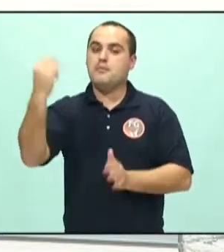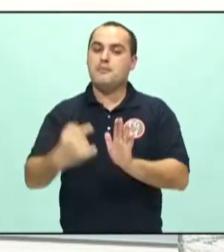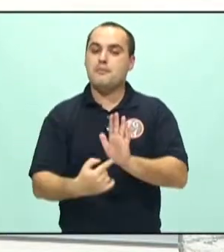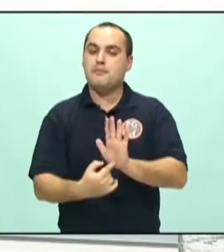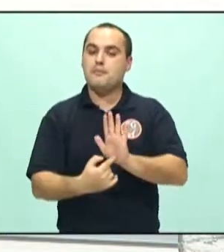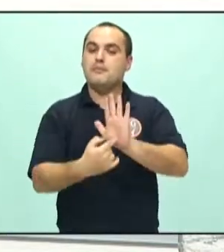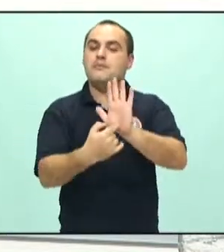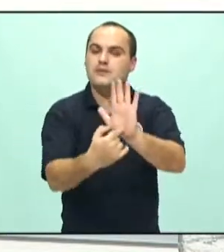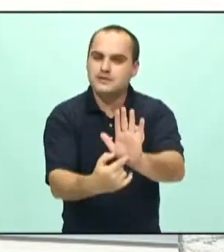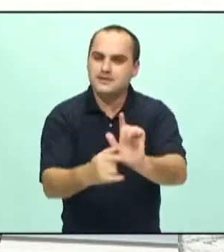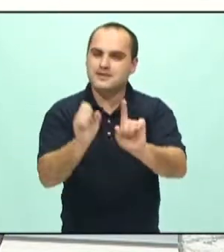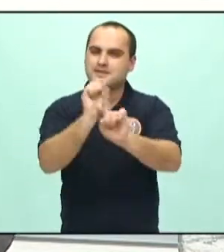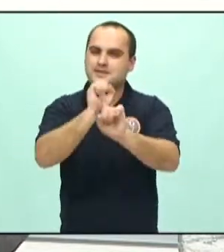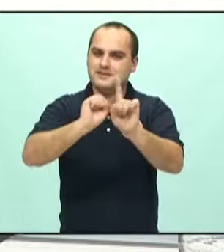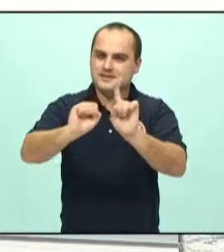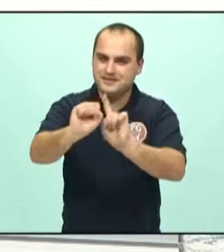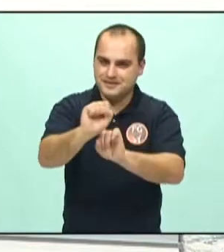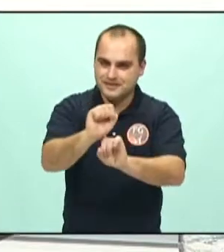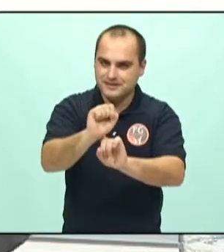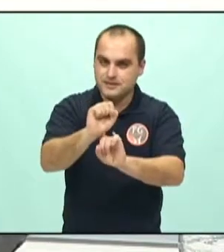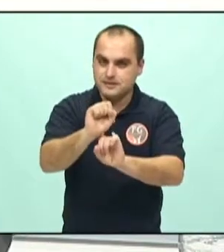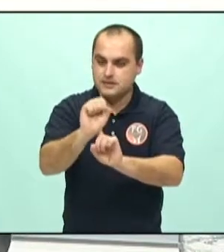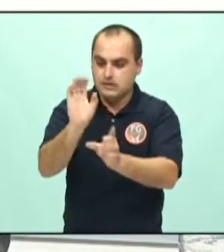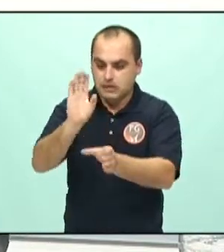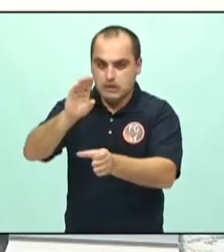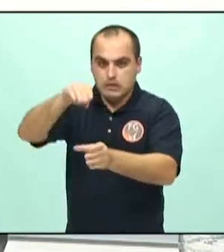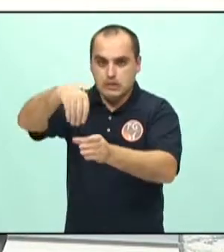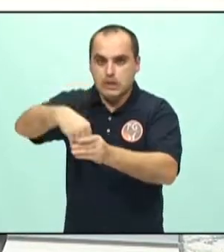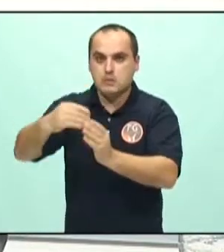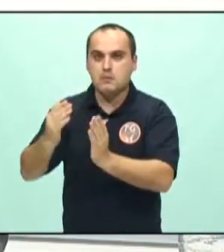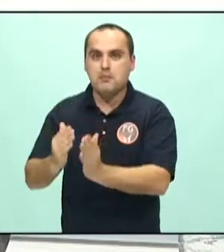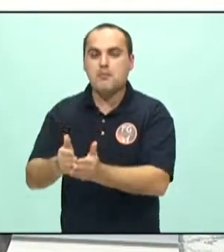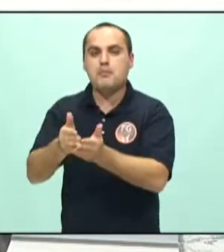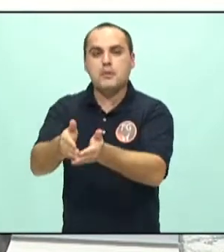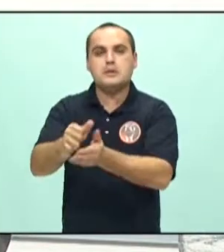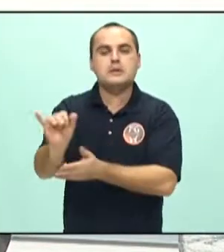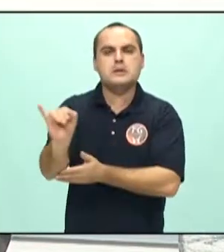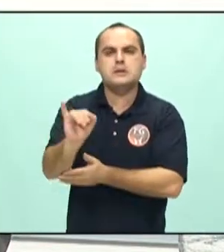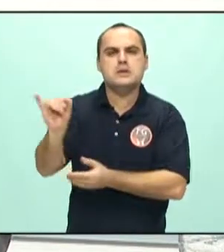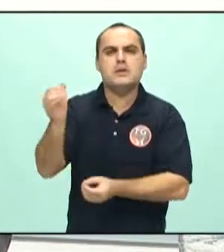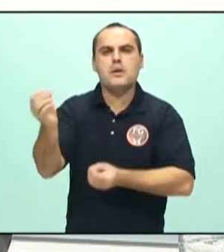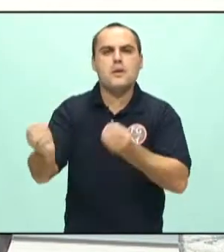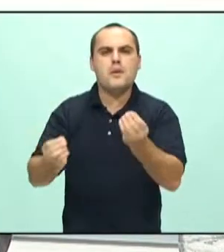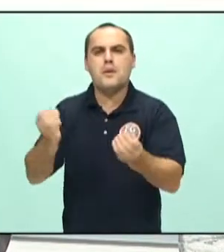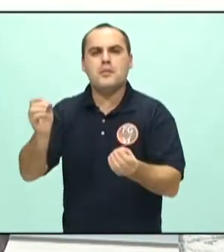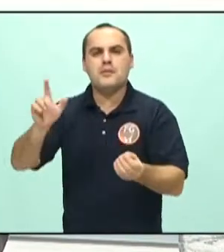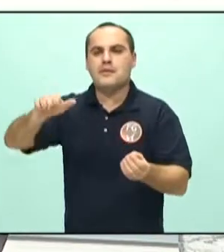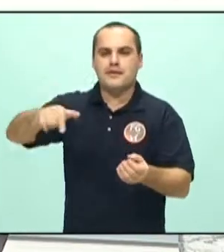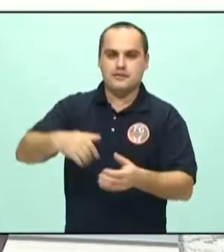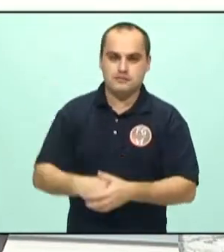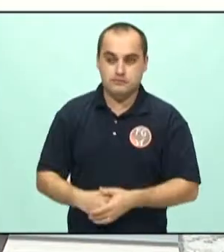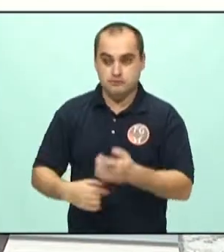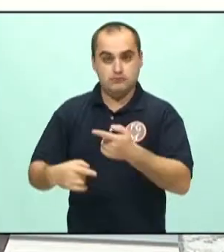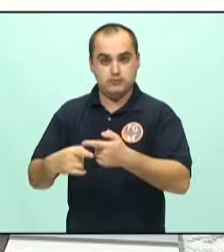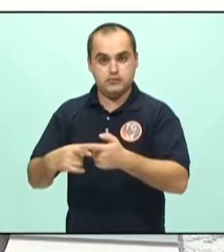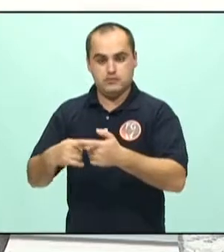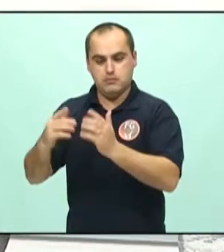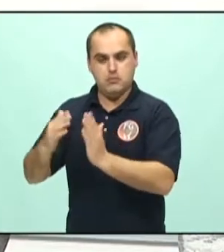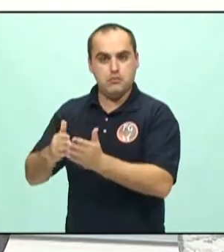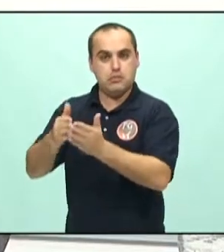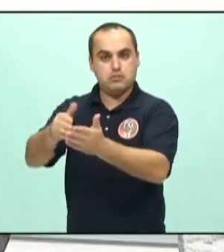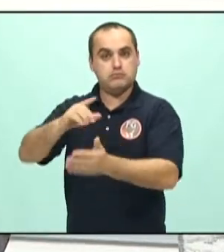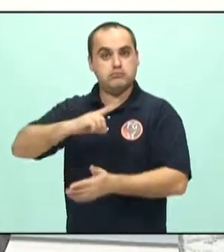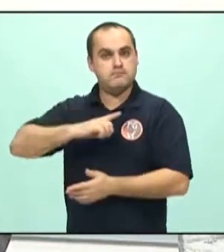portão do porto para dentro, que é algo que poucas pessoas têm conhecimento, mostrar essa realidade para a sociedade, até porque o porto tem uma importância muito grande para a